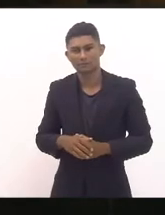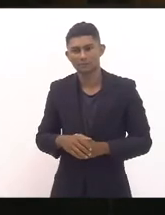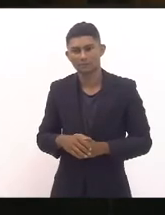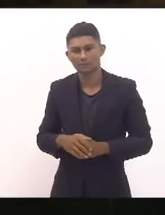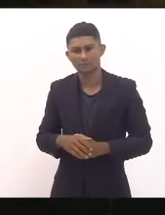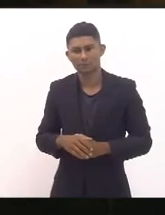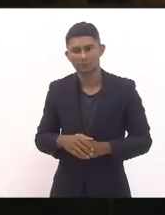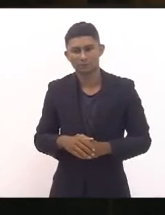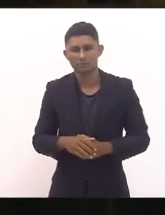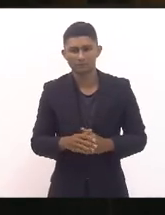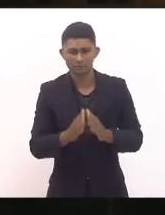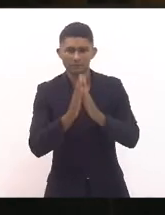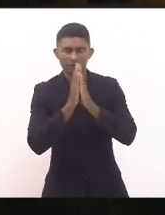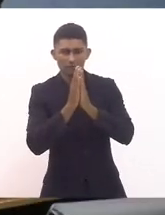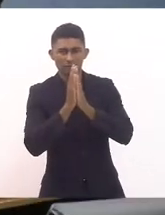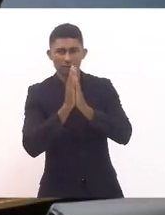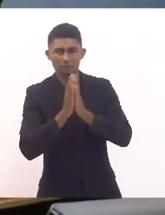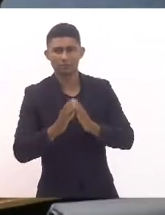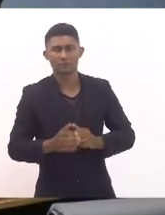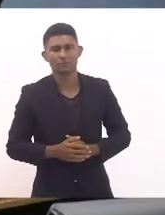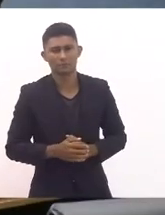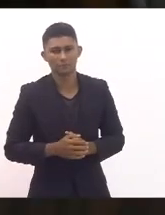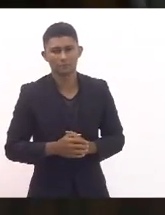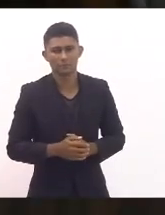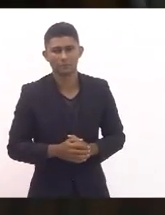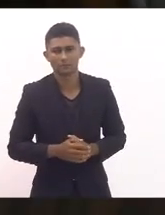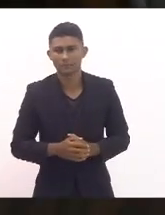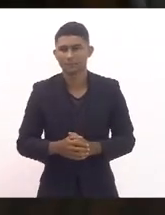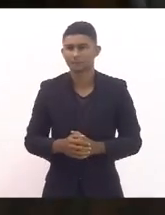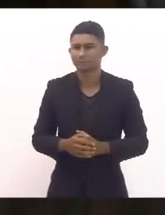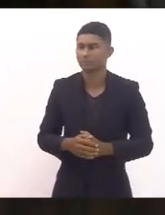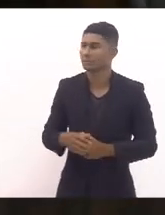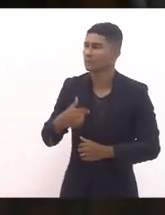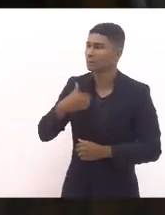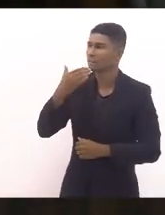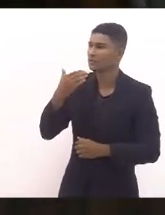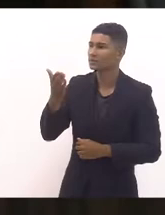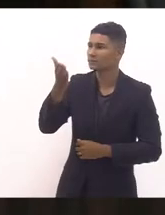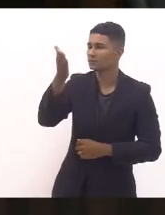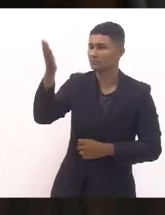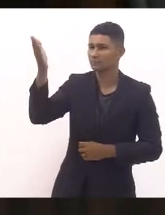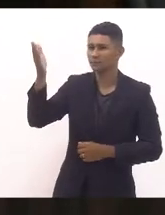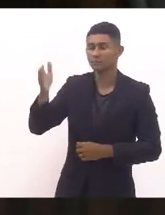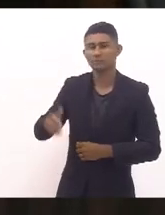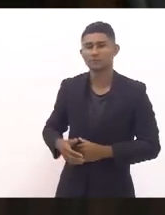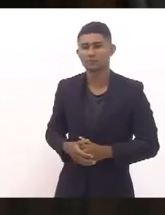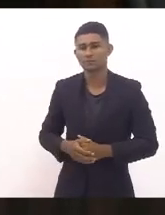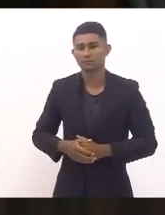senhora presidenta, por favor, só pediria às galerias,